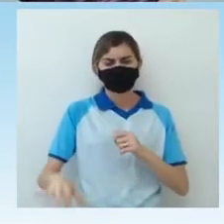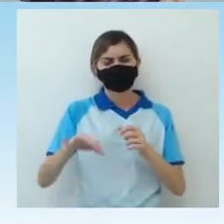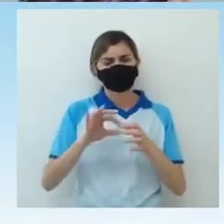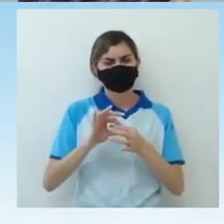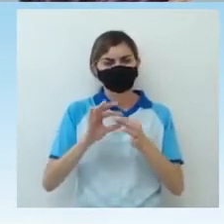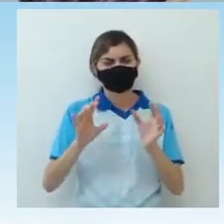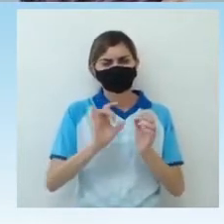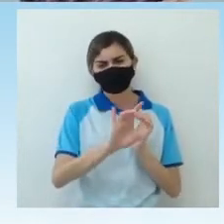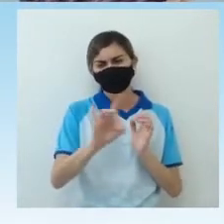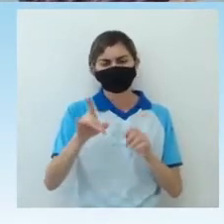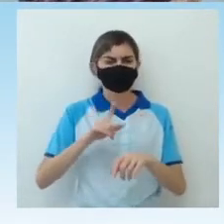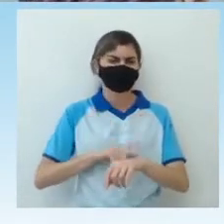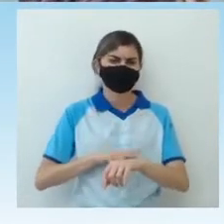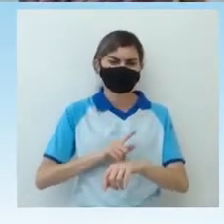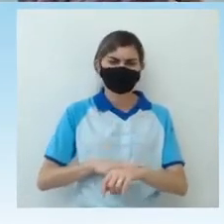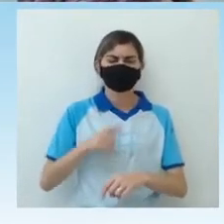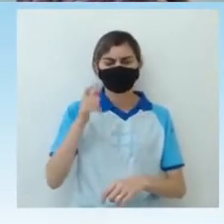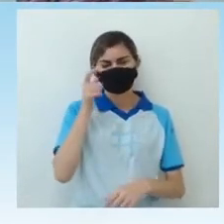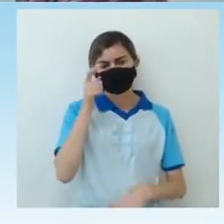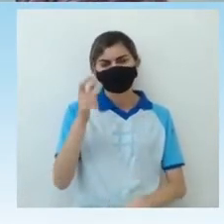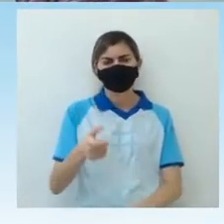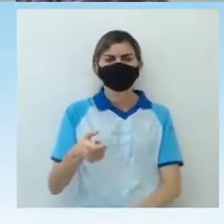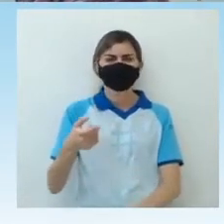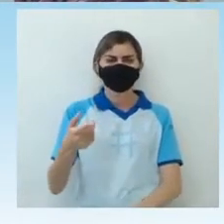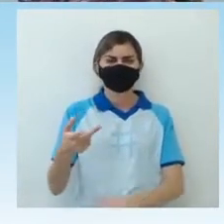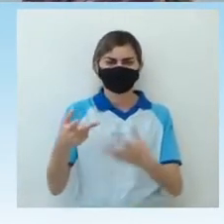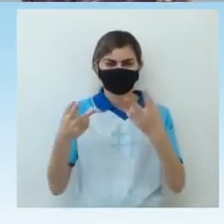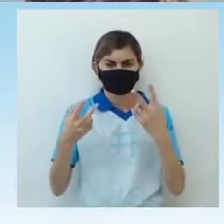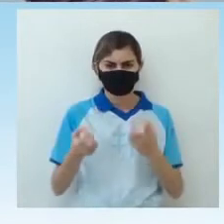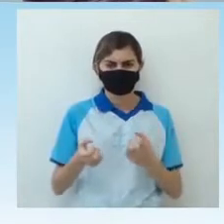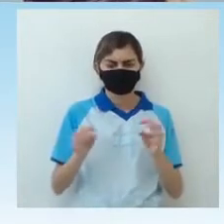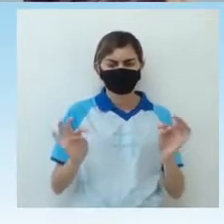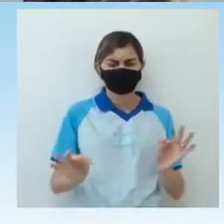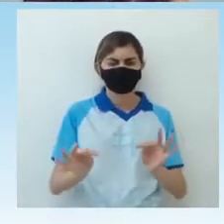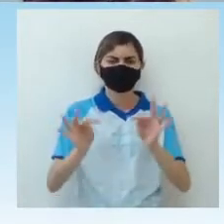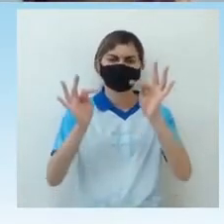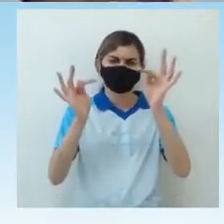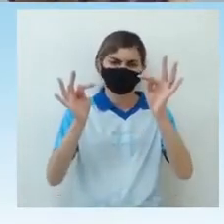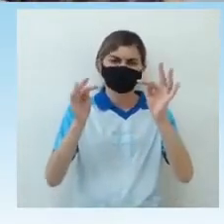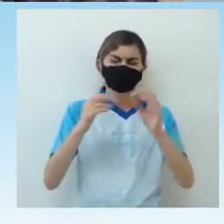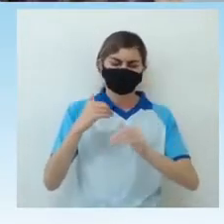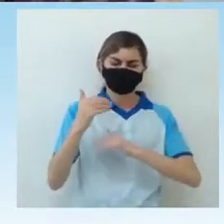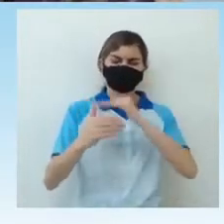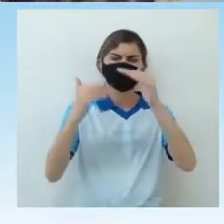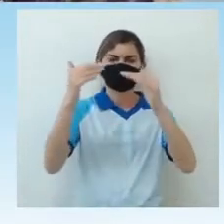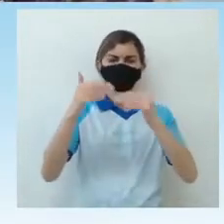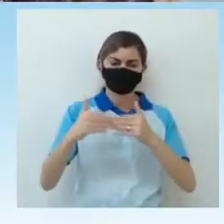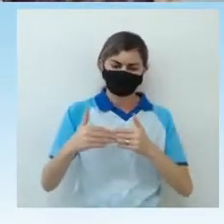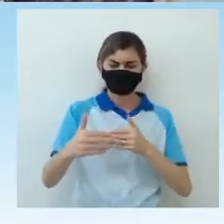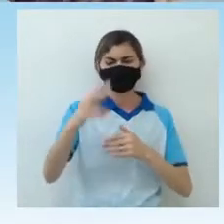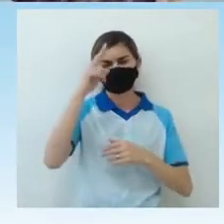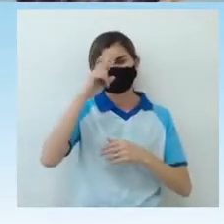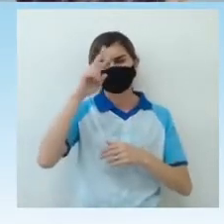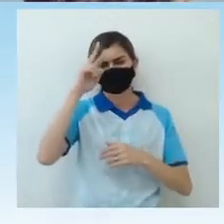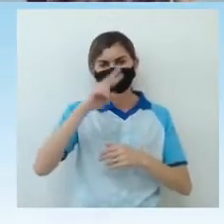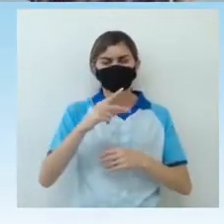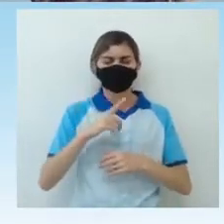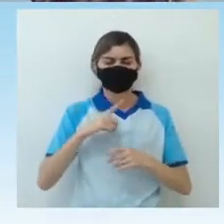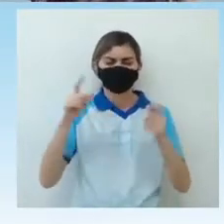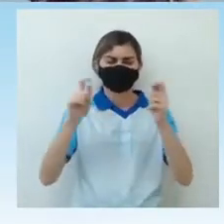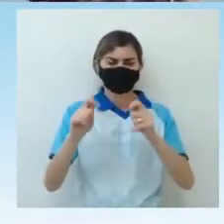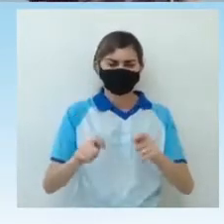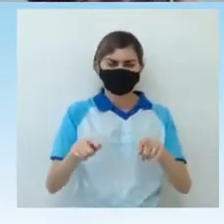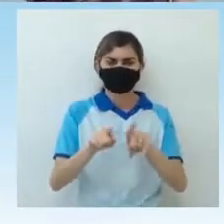em cada tempo. Isso é interessante a gente perceber que a tecnologia evoluiu a partir da história. Então a arte